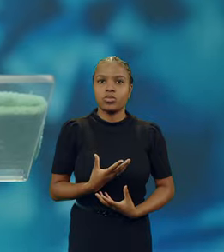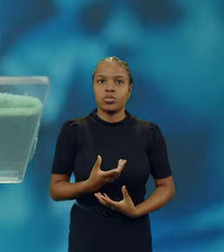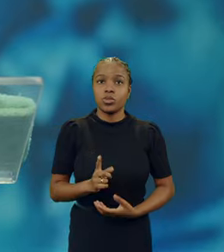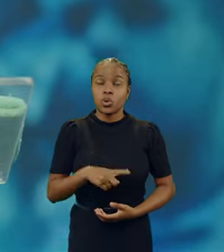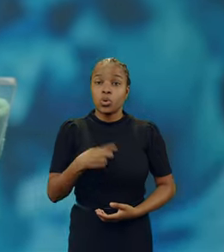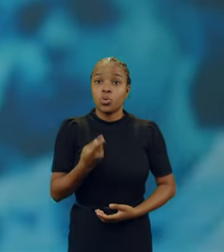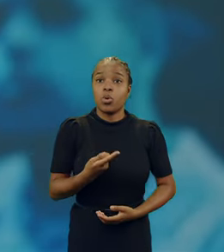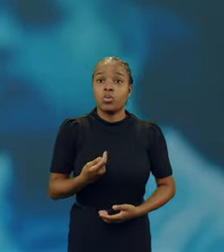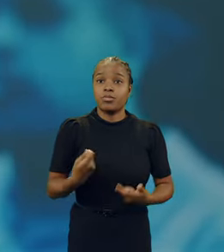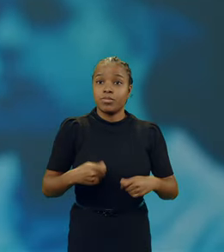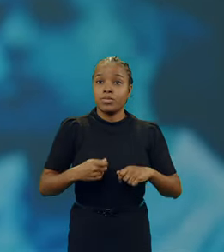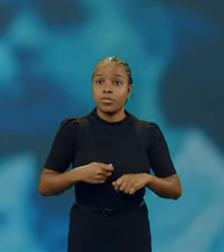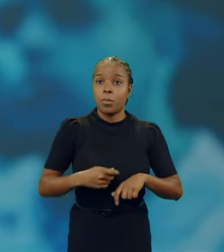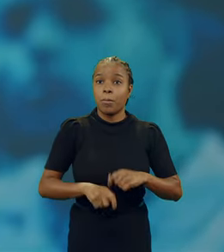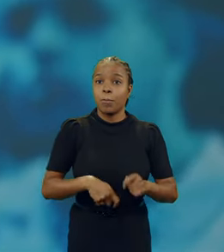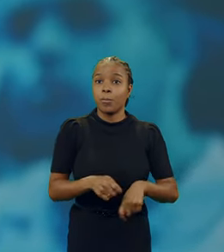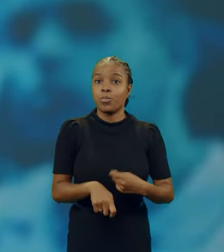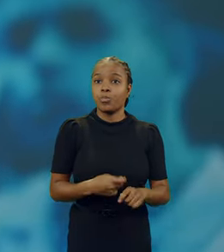precisamos produzir,